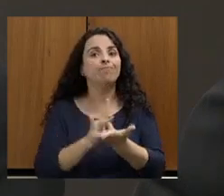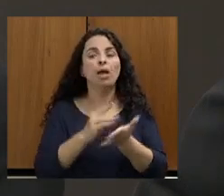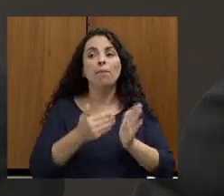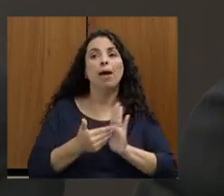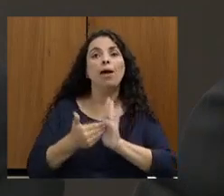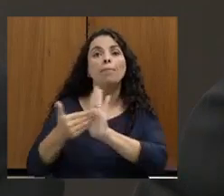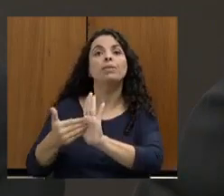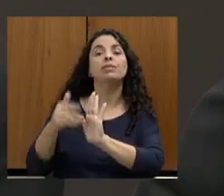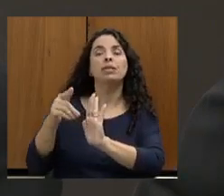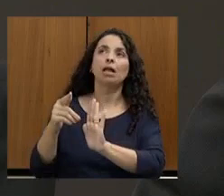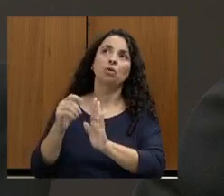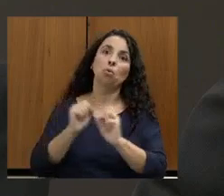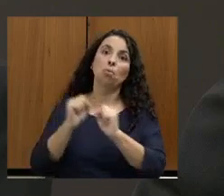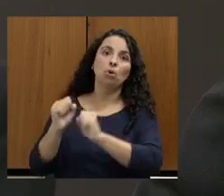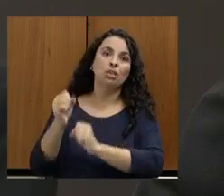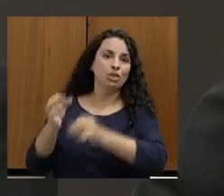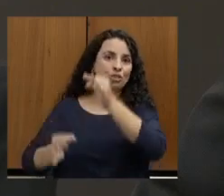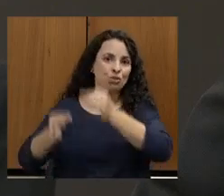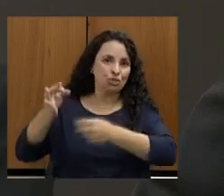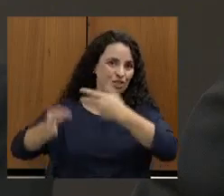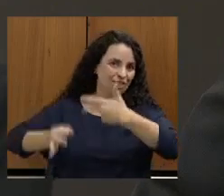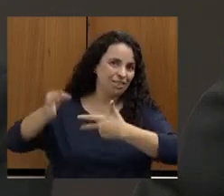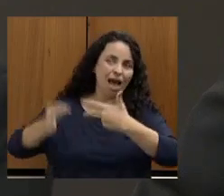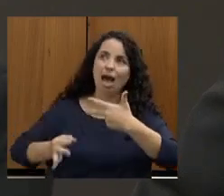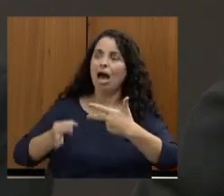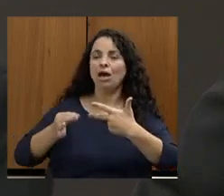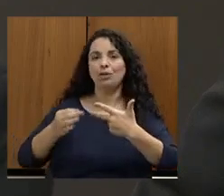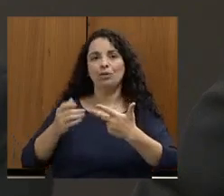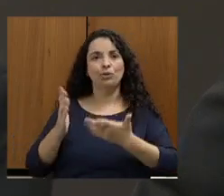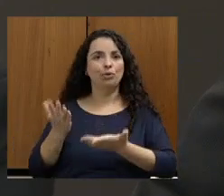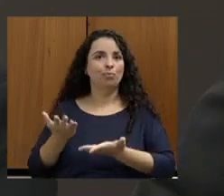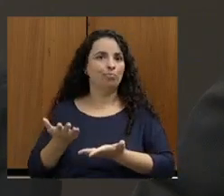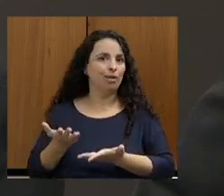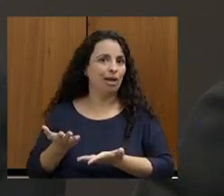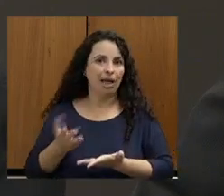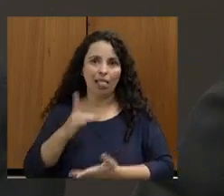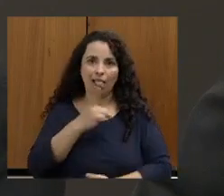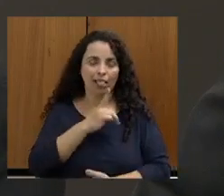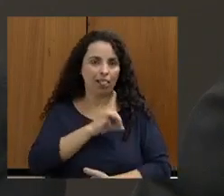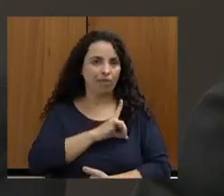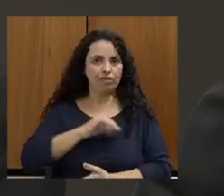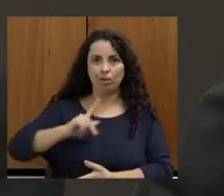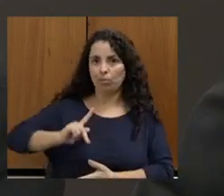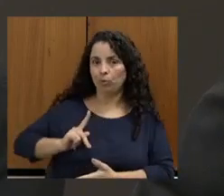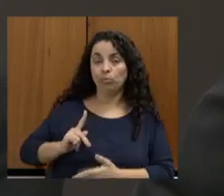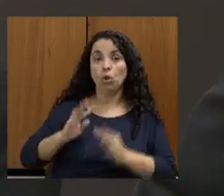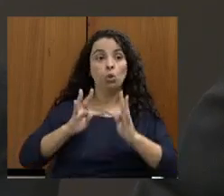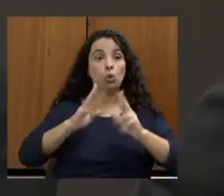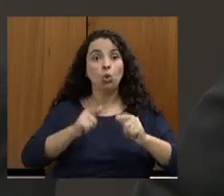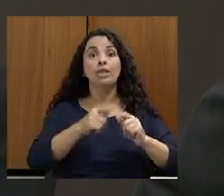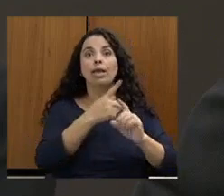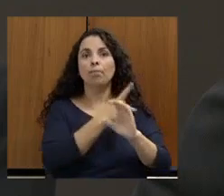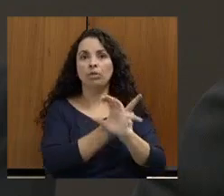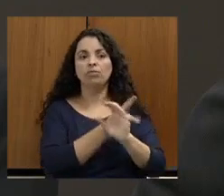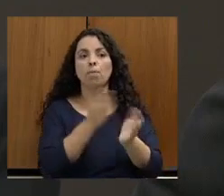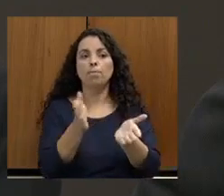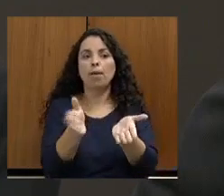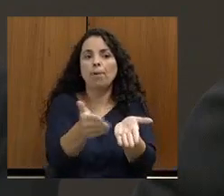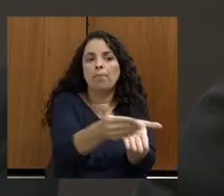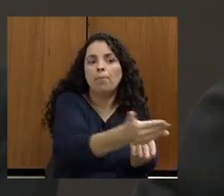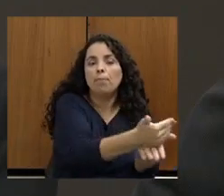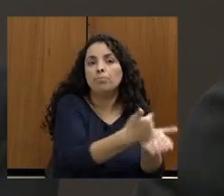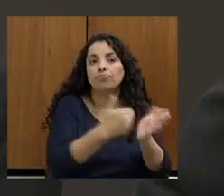Ministério Público, para a Defensoria, para a Defesa, os fatos apurados pela Polícia Civil. Nesse